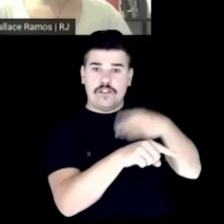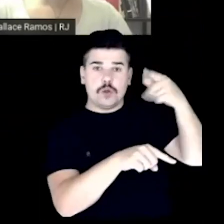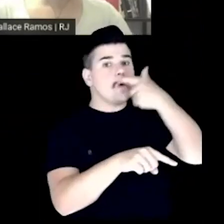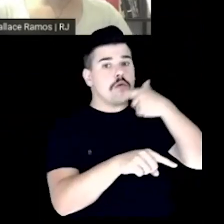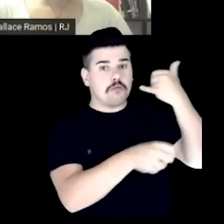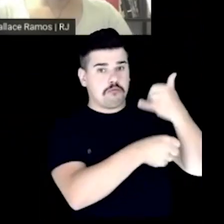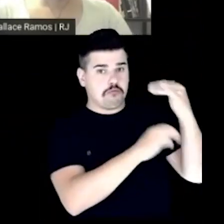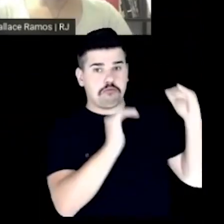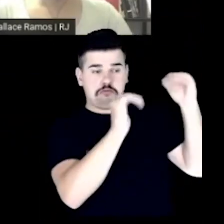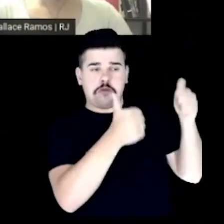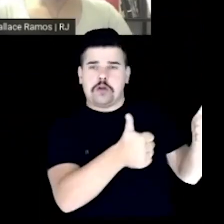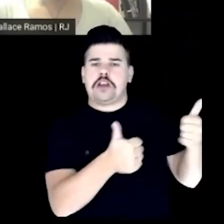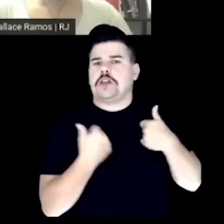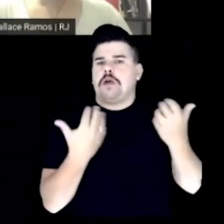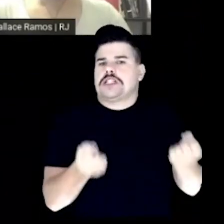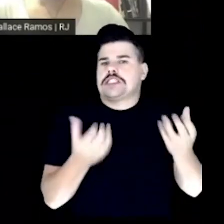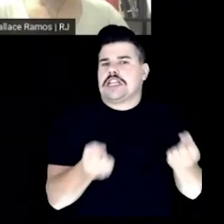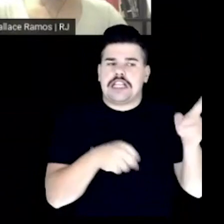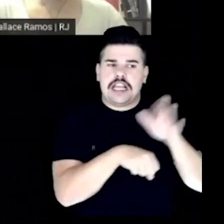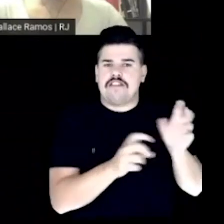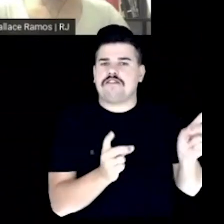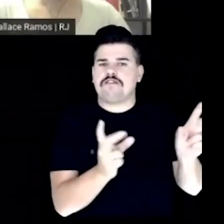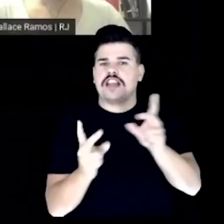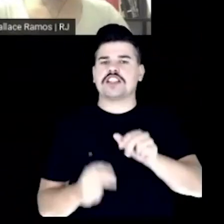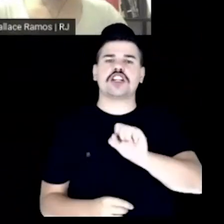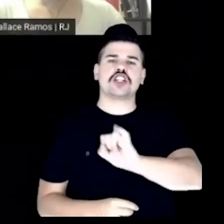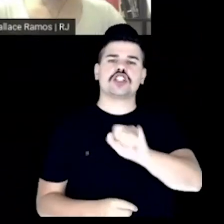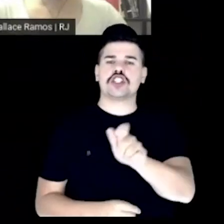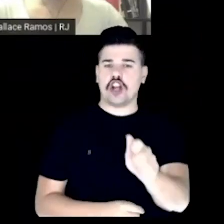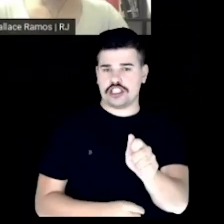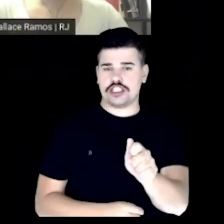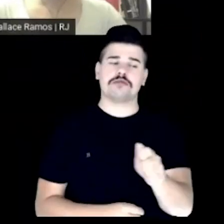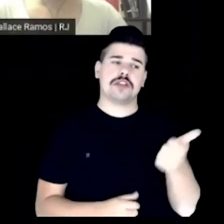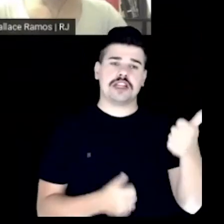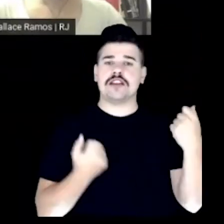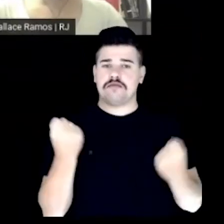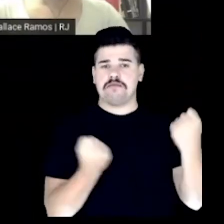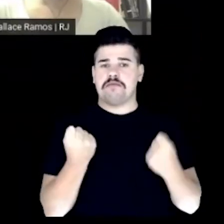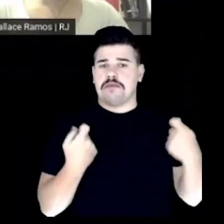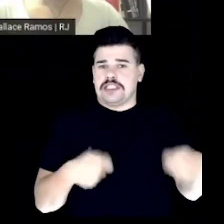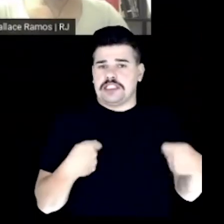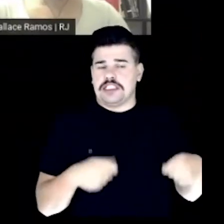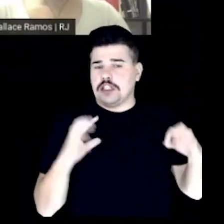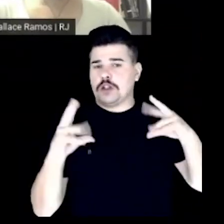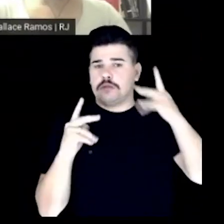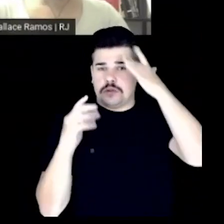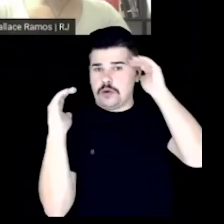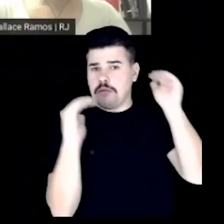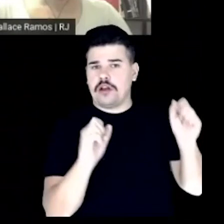porque ele é filho do fulano. E é soja e tal, né? Plantar soja. E ele precisa.